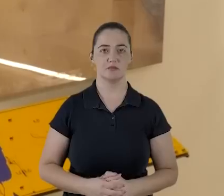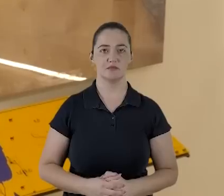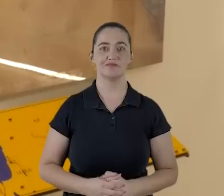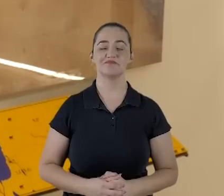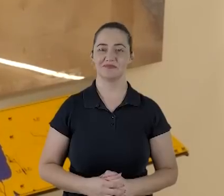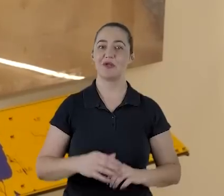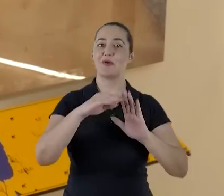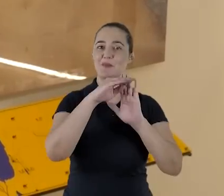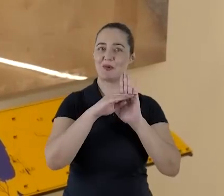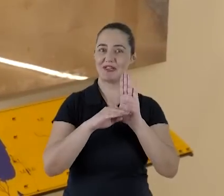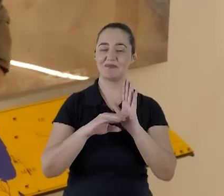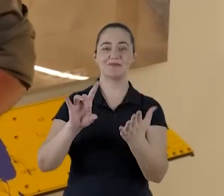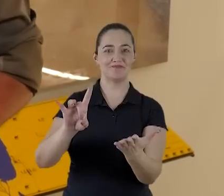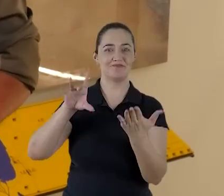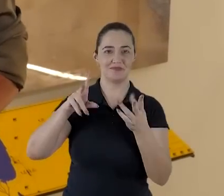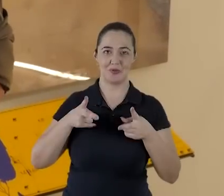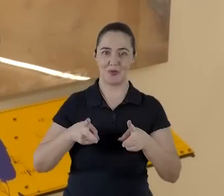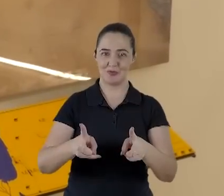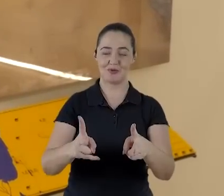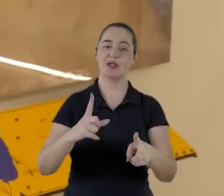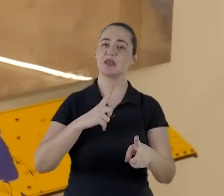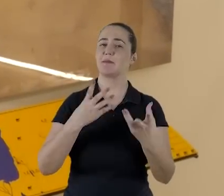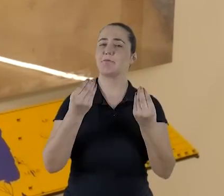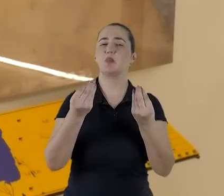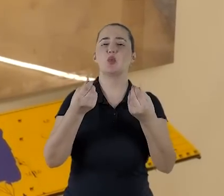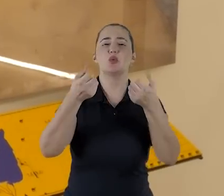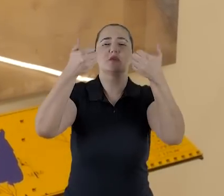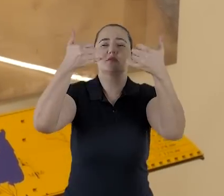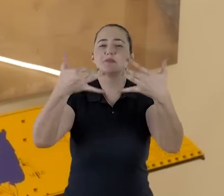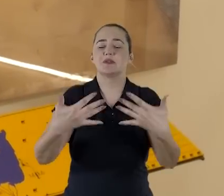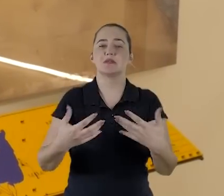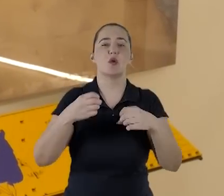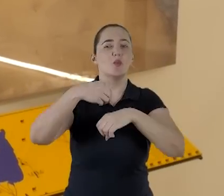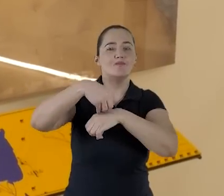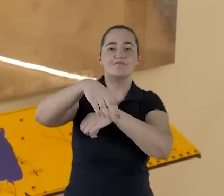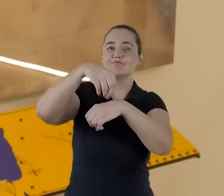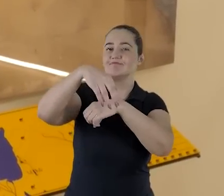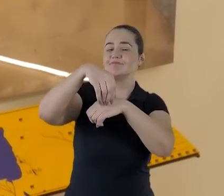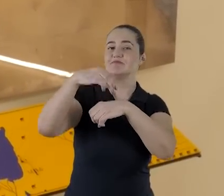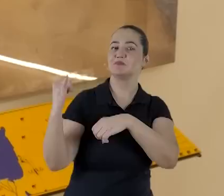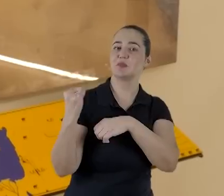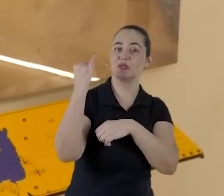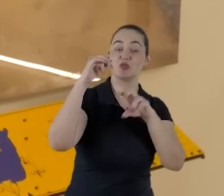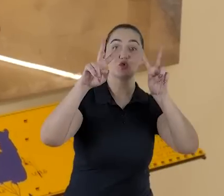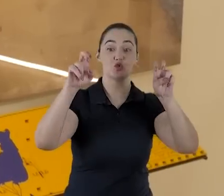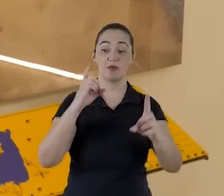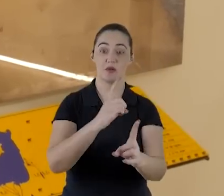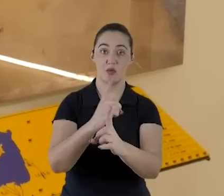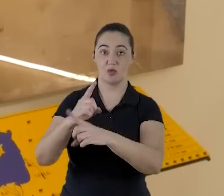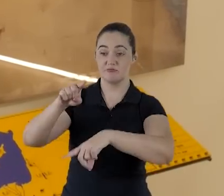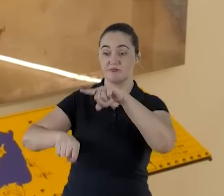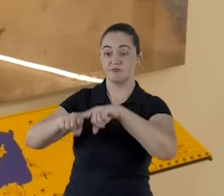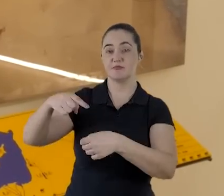De volta com o programa Evidências e, como eu falei, temos muita informação preciosa para você hoje sobre os achados arqueológicos de